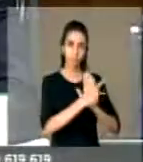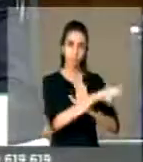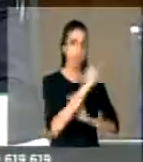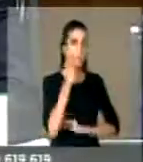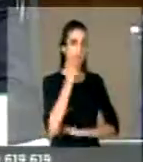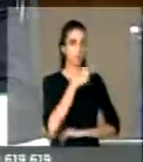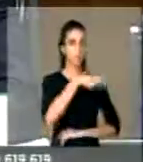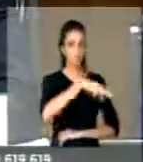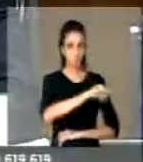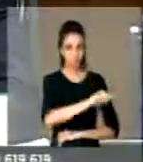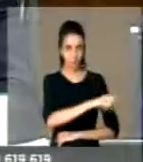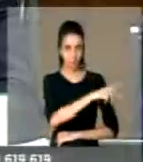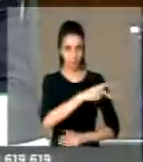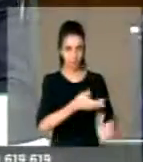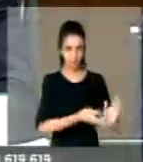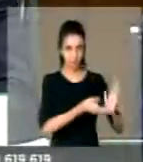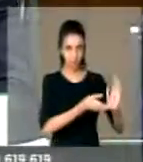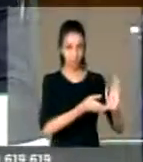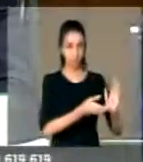aqui nessa sessão.